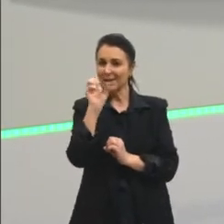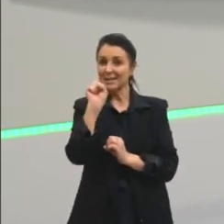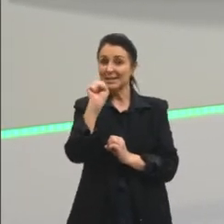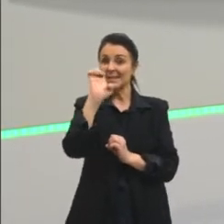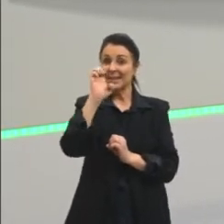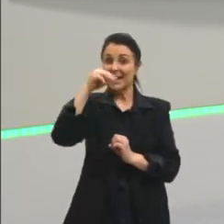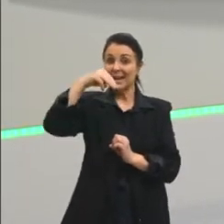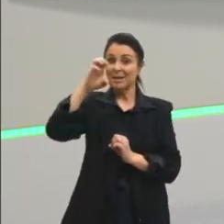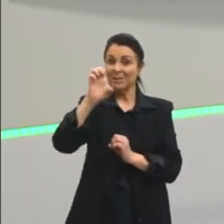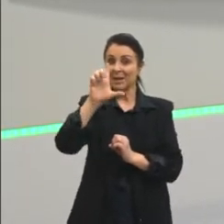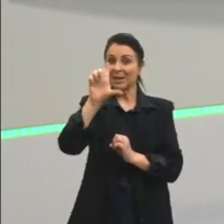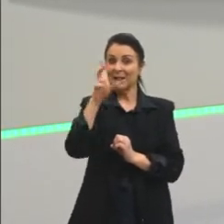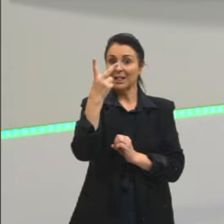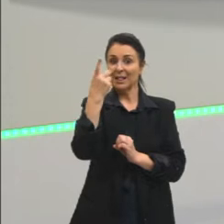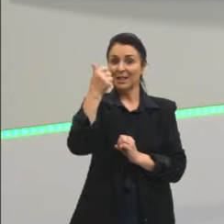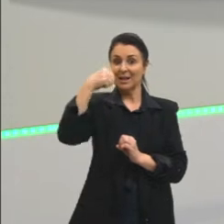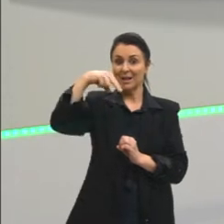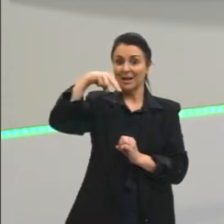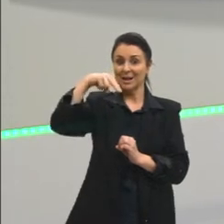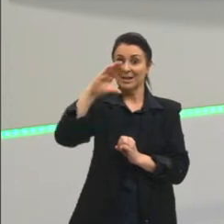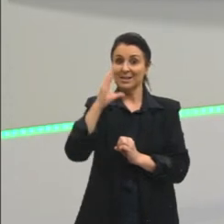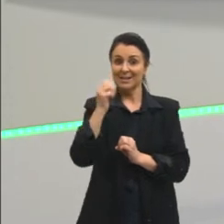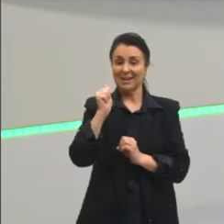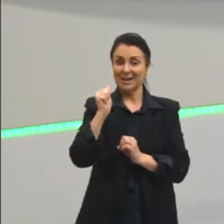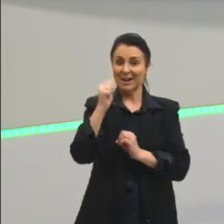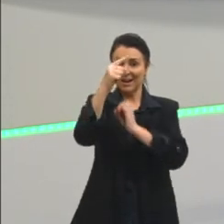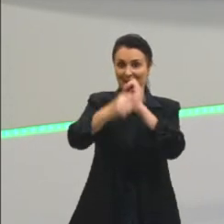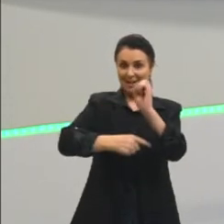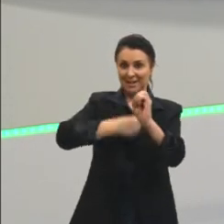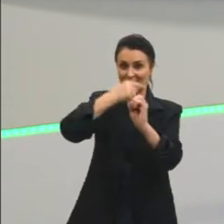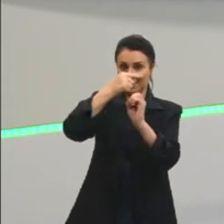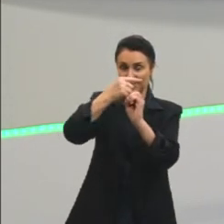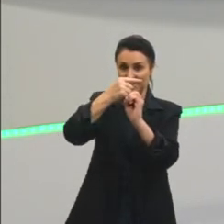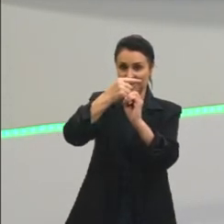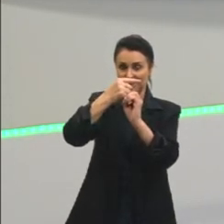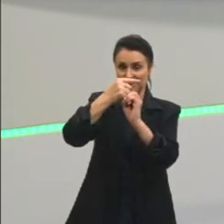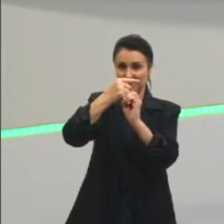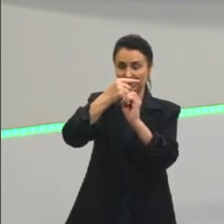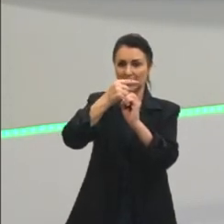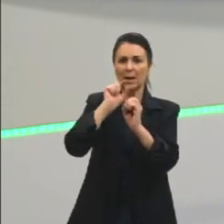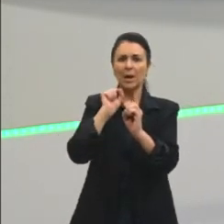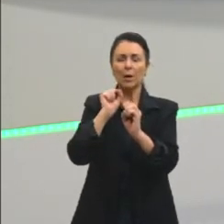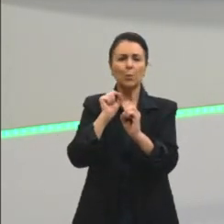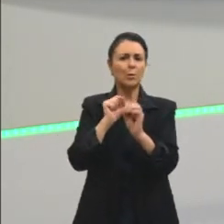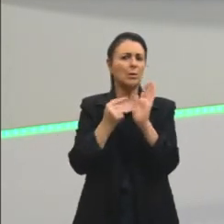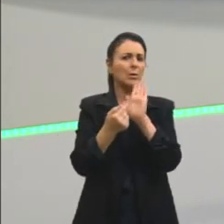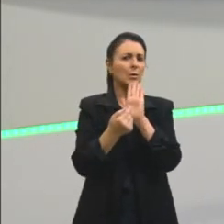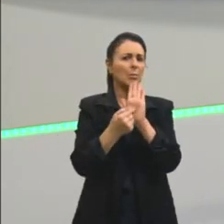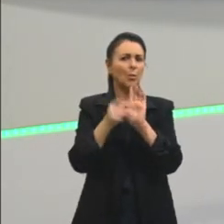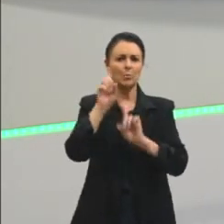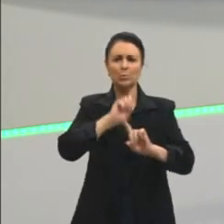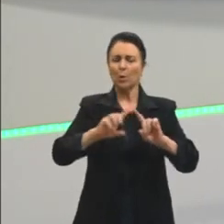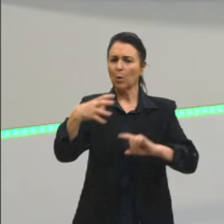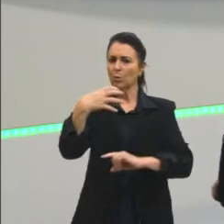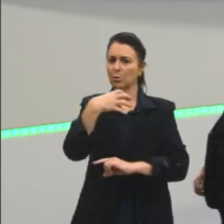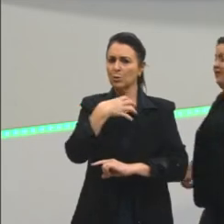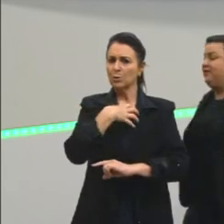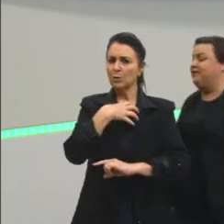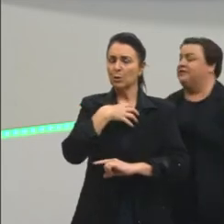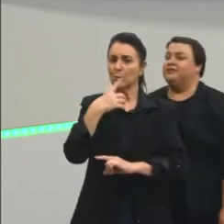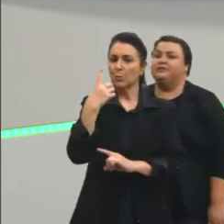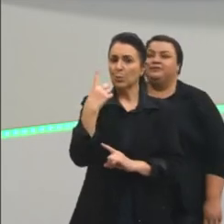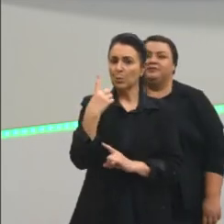perguntinha da semelhança semelhança atômica né semelhança dentre os átomos são aqueles que apresentam de alguma forma